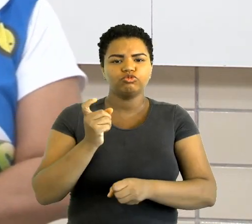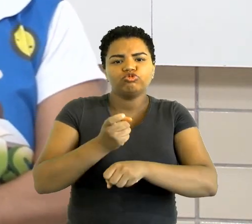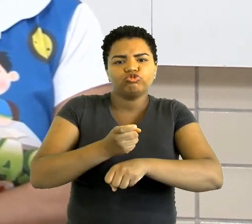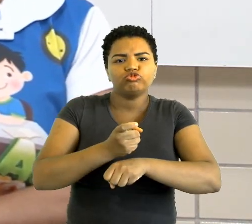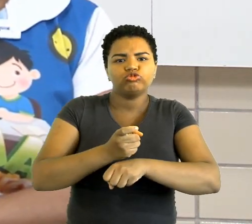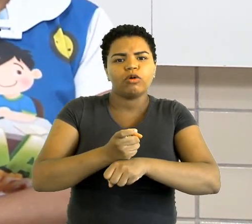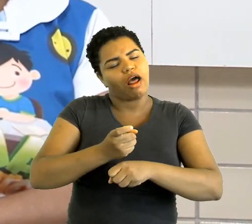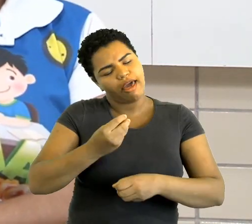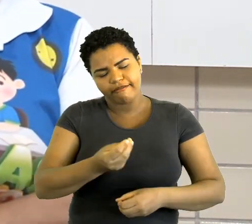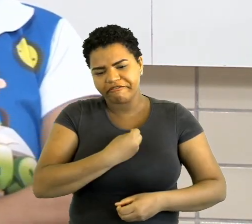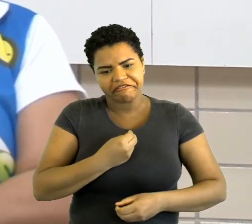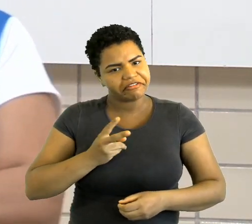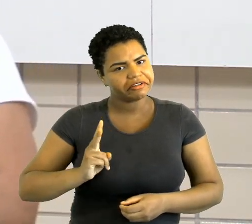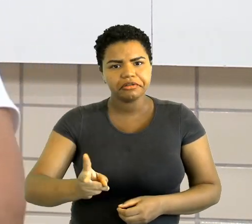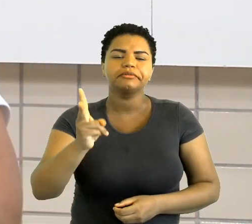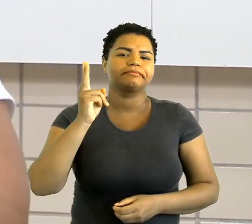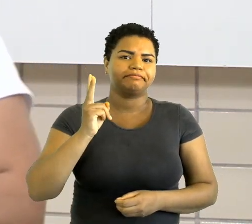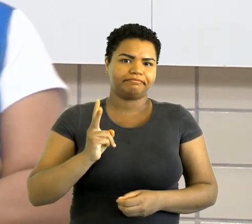final, ok?